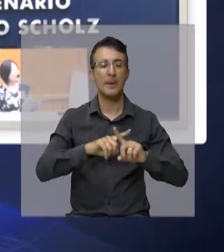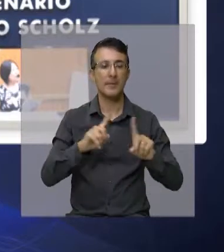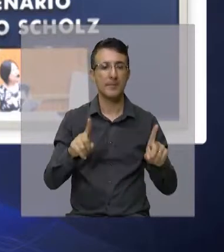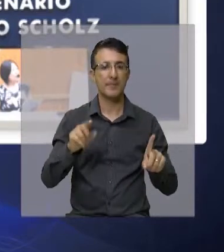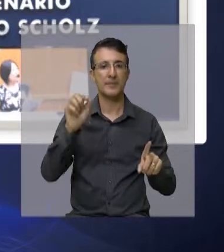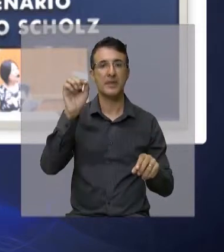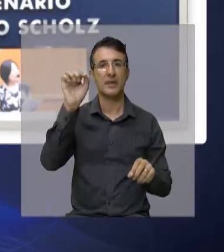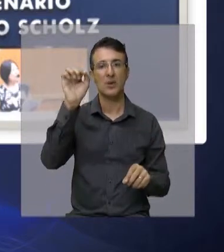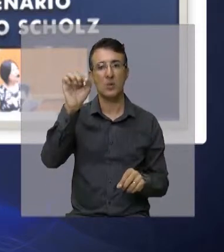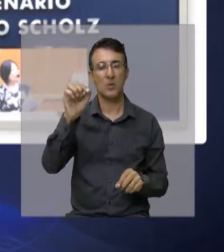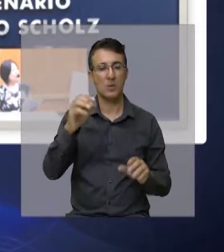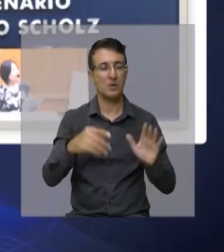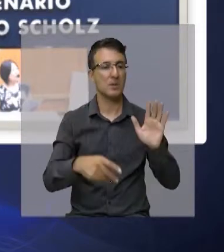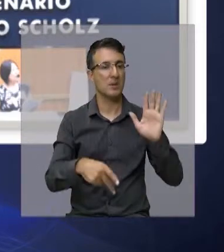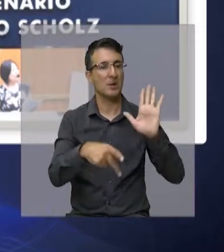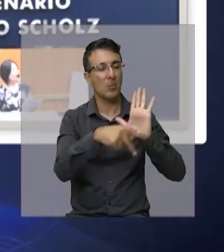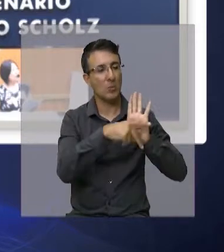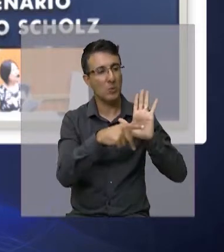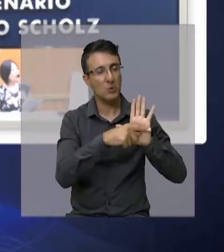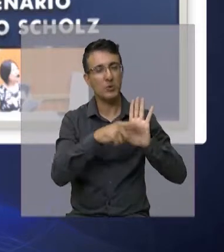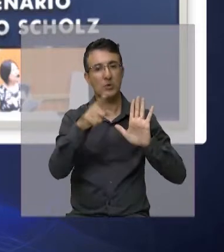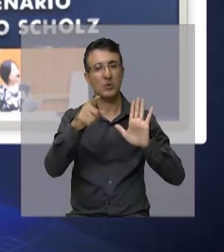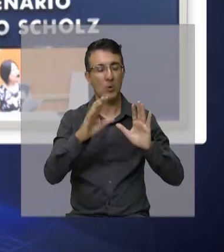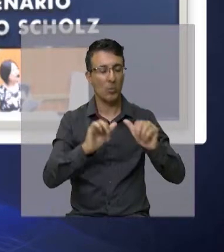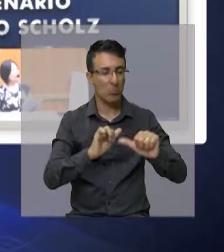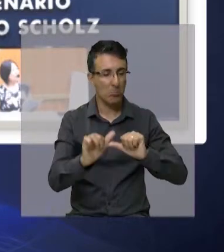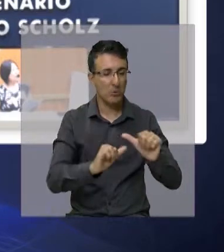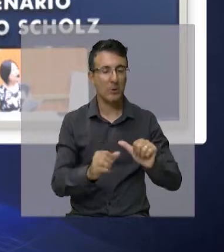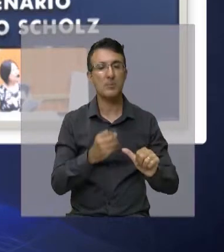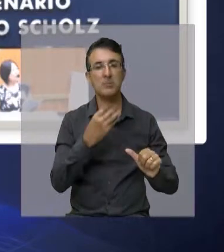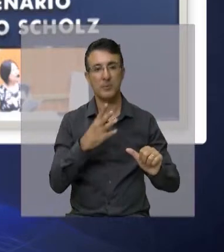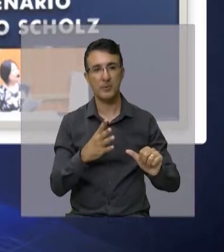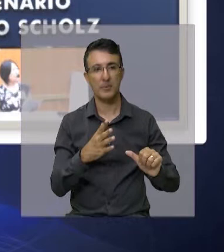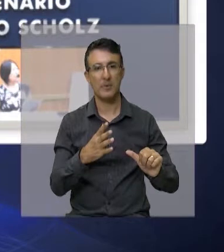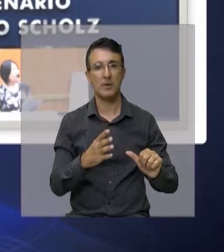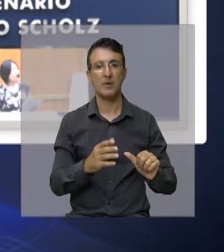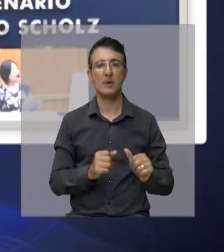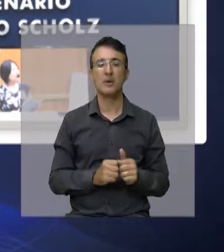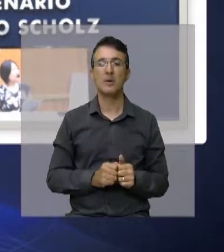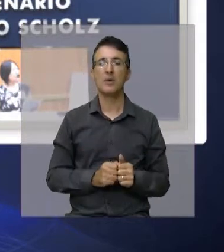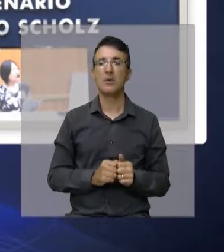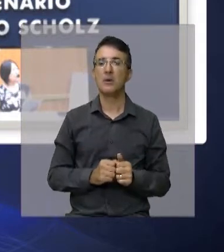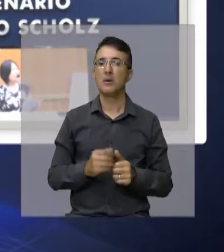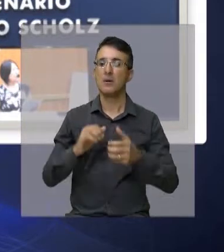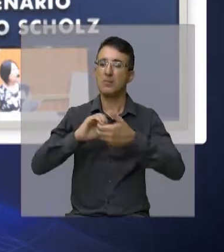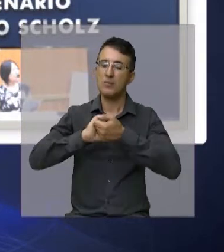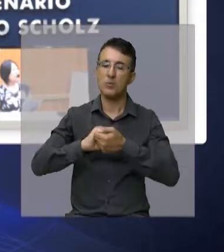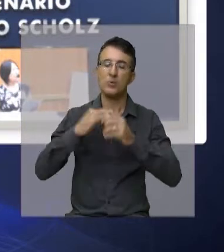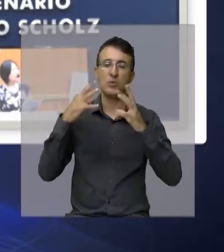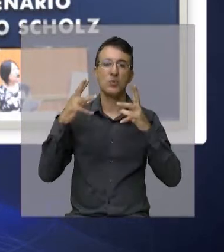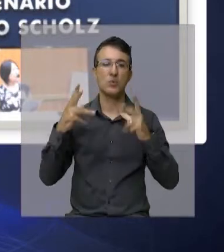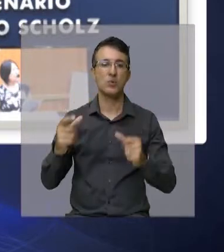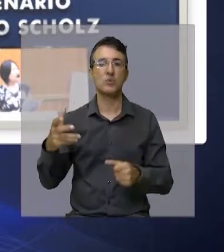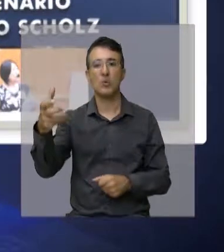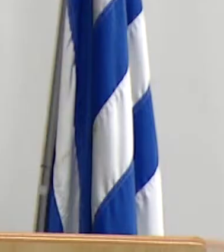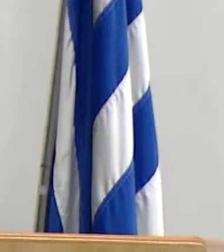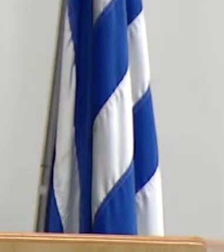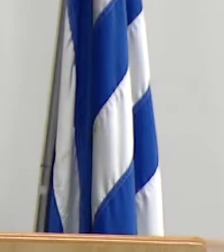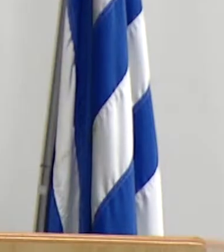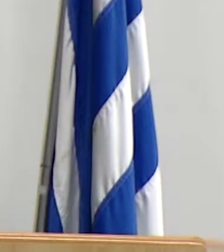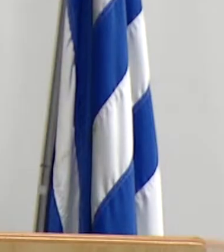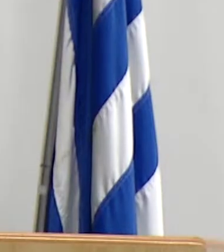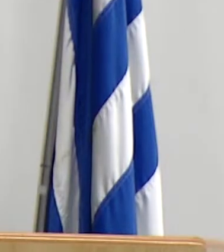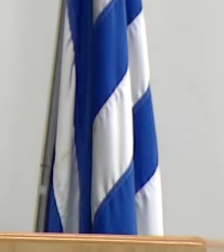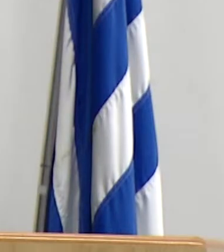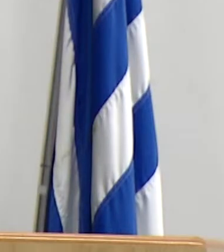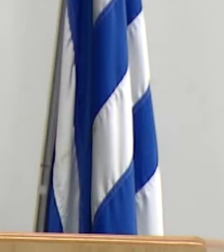que suspendeu um trecho da lei que apresenta a reforma da Previdência dos servidores municipais de São José dos Campos. O